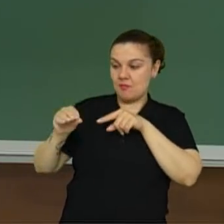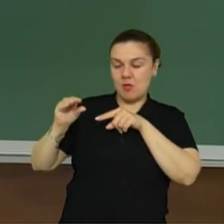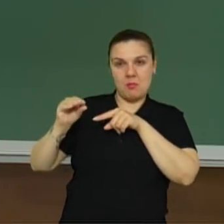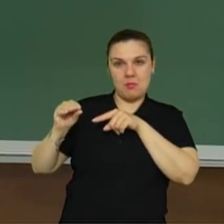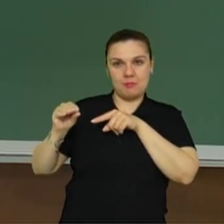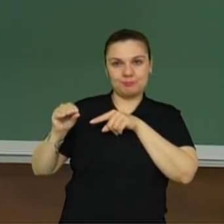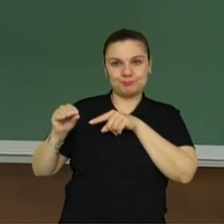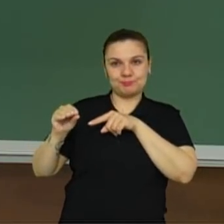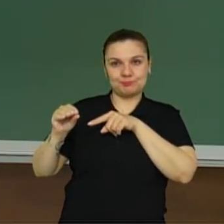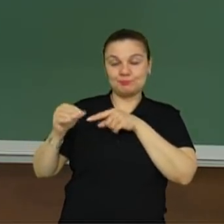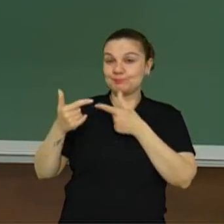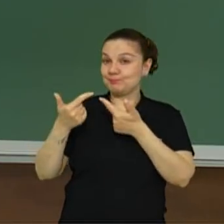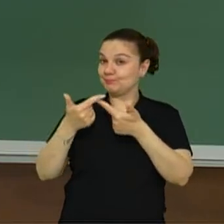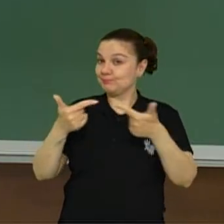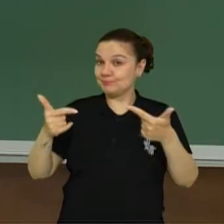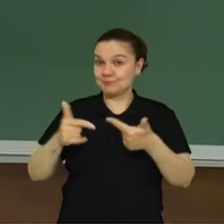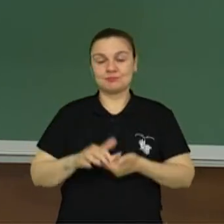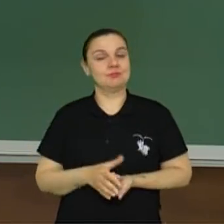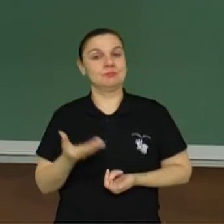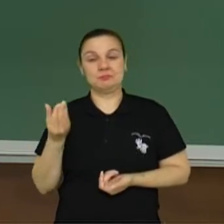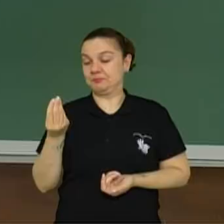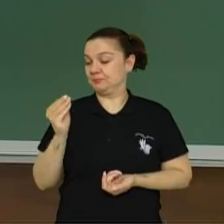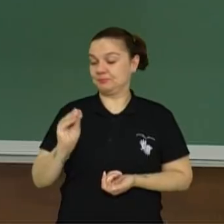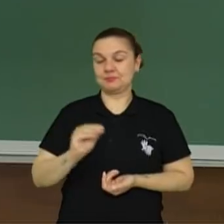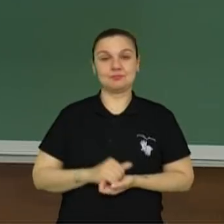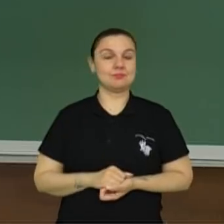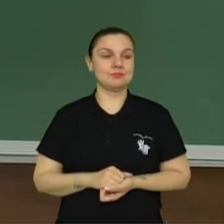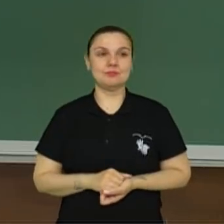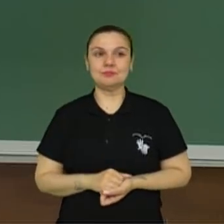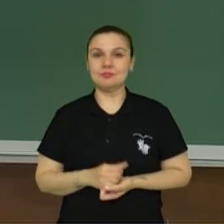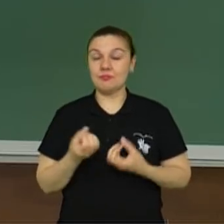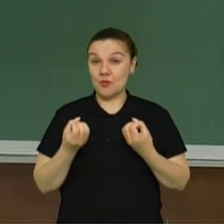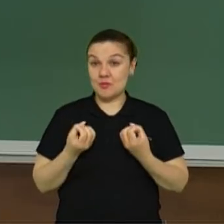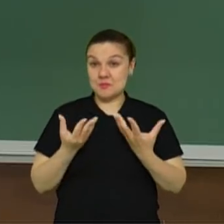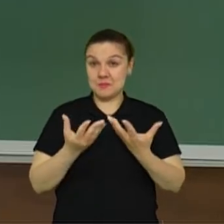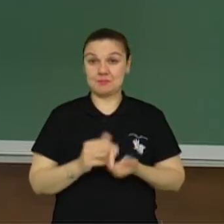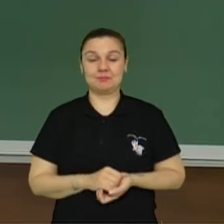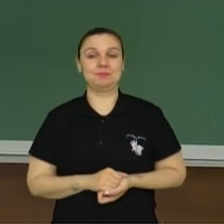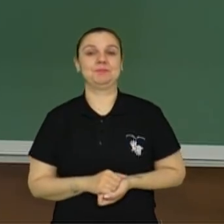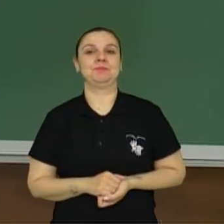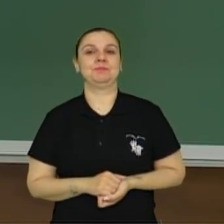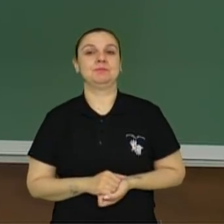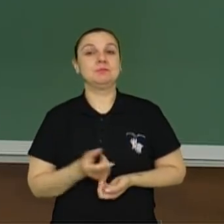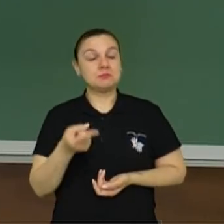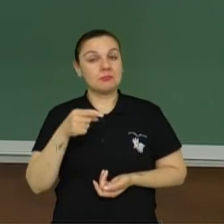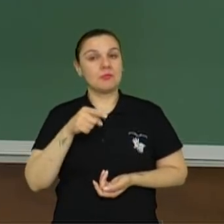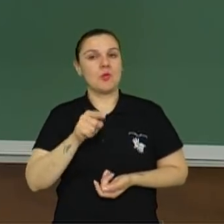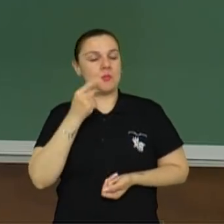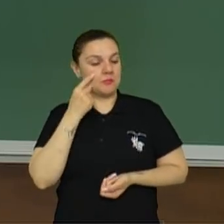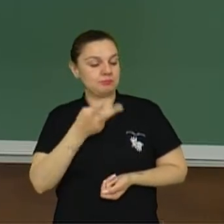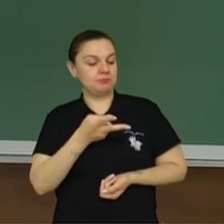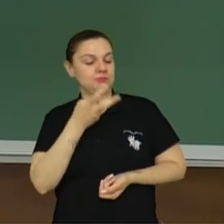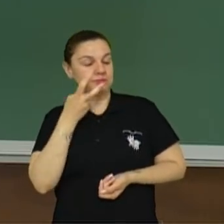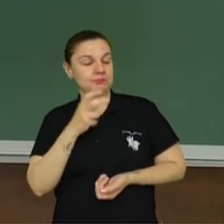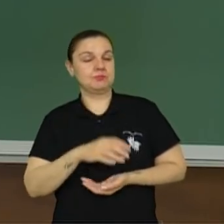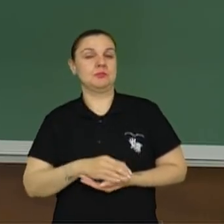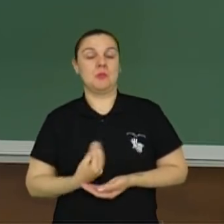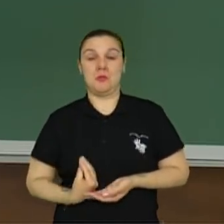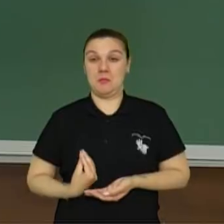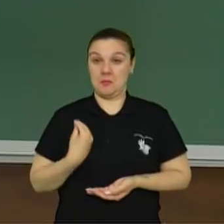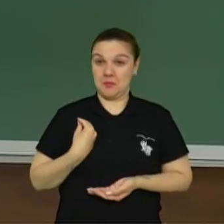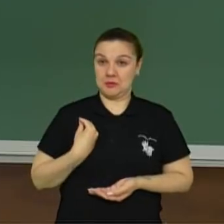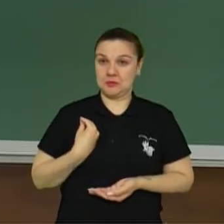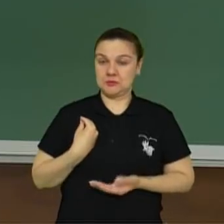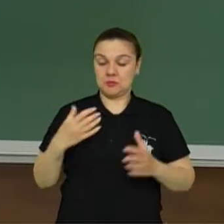essa informação ela não é colocada, ela não é dada pelo autor. Então eu preciso observar ali a presença da caixa